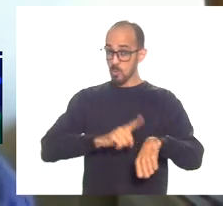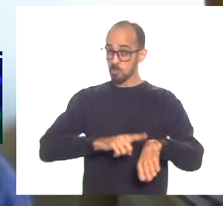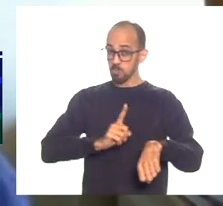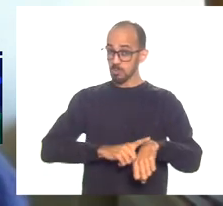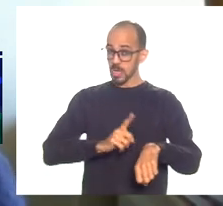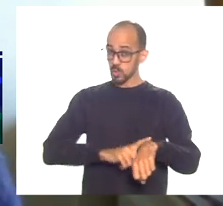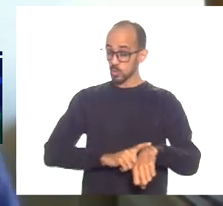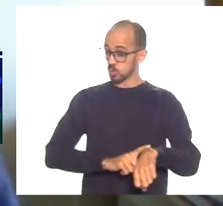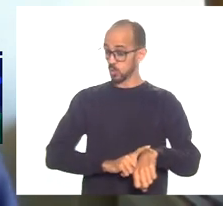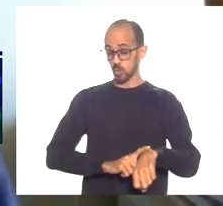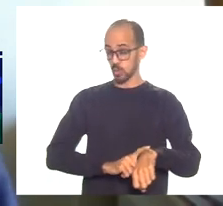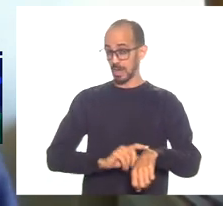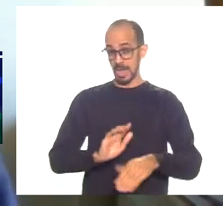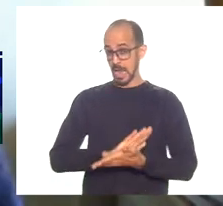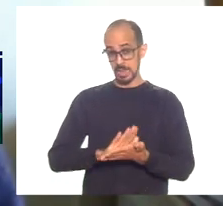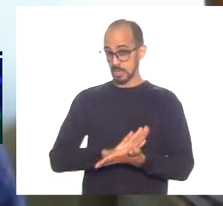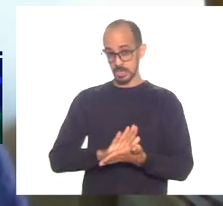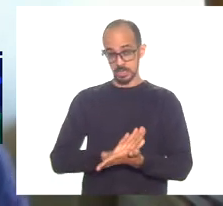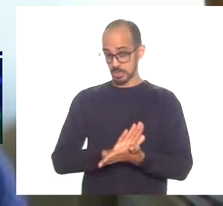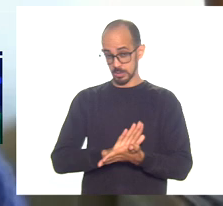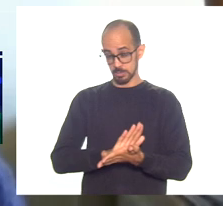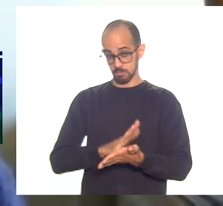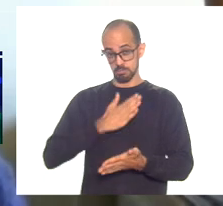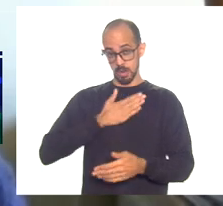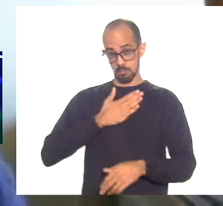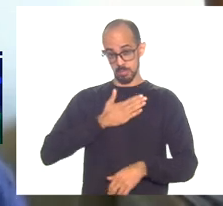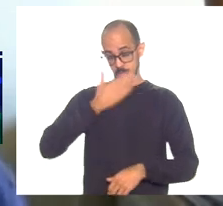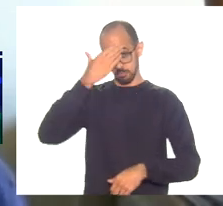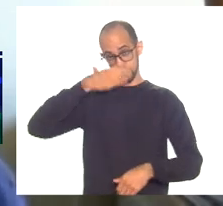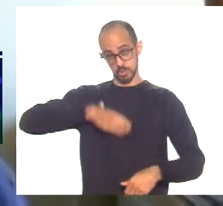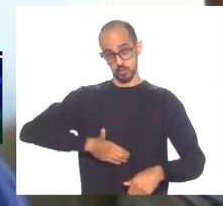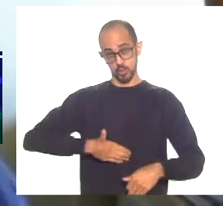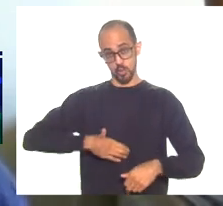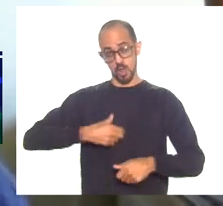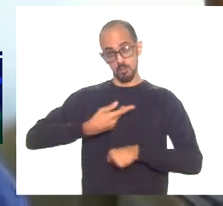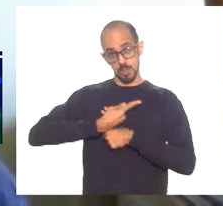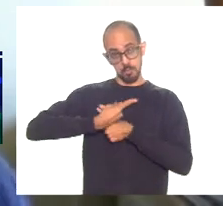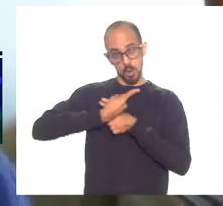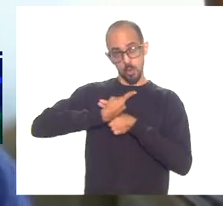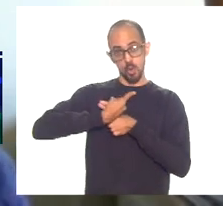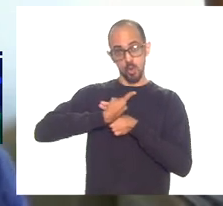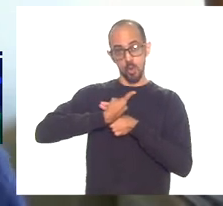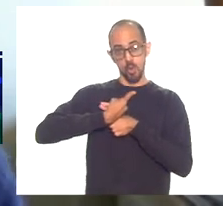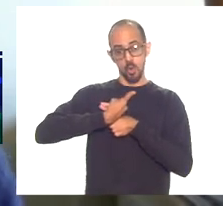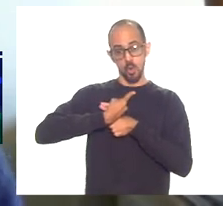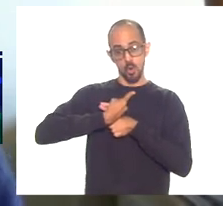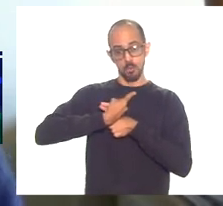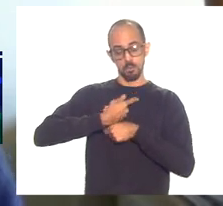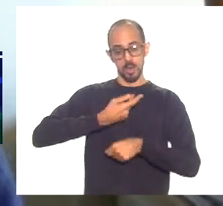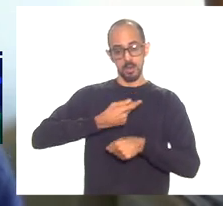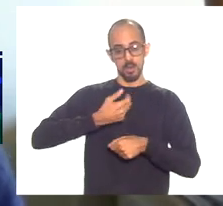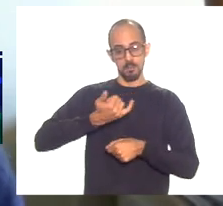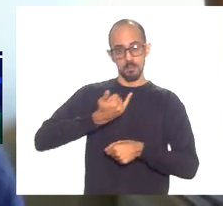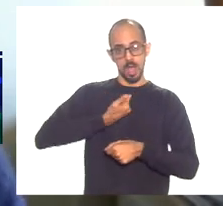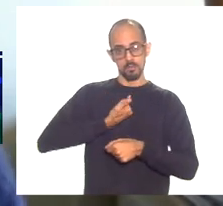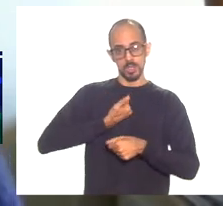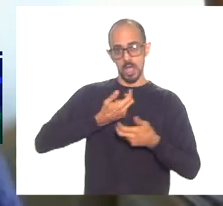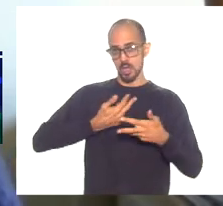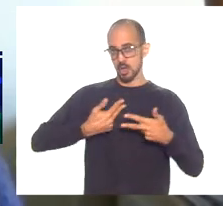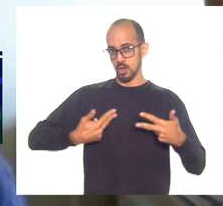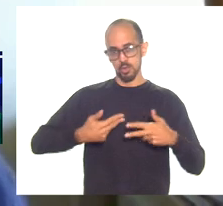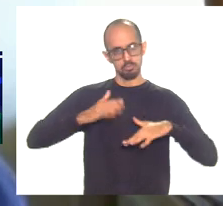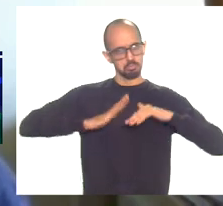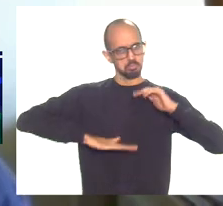pelo menos em relação a minha pessoa me procurou para me fazer qualquer